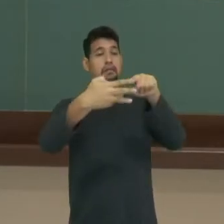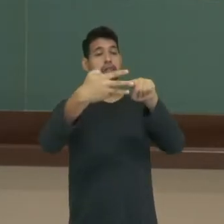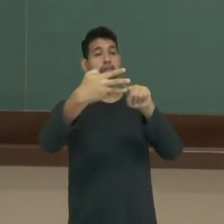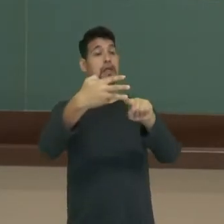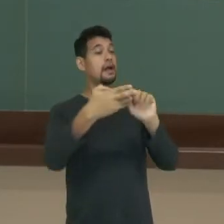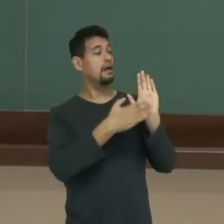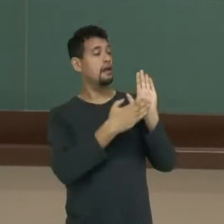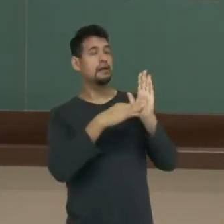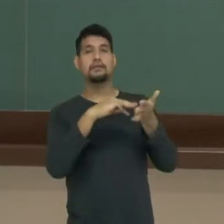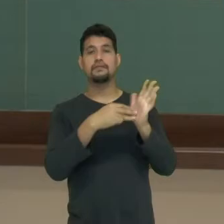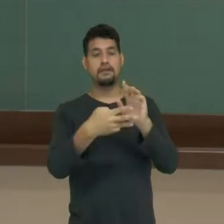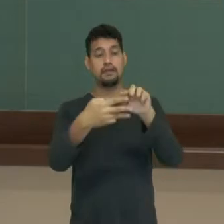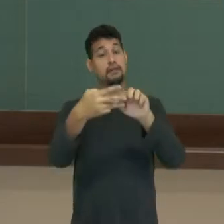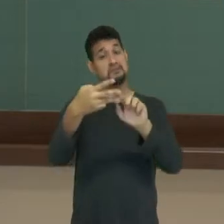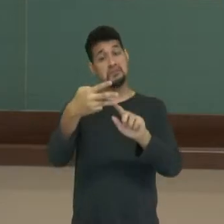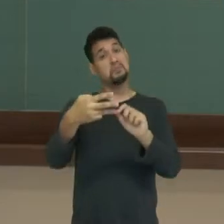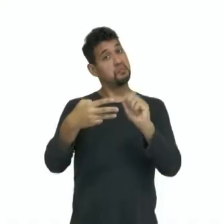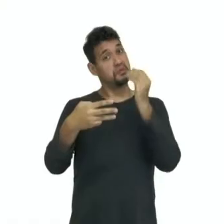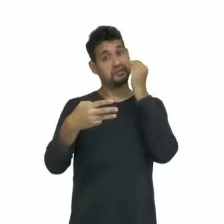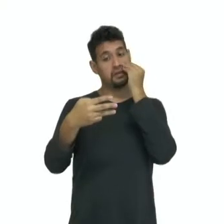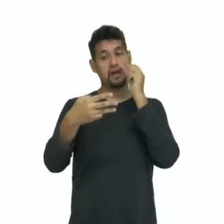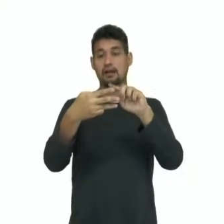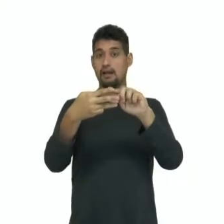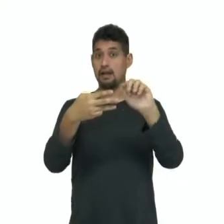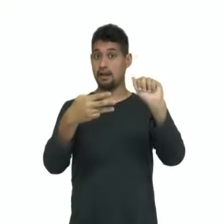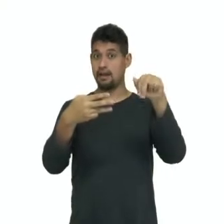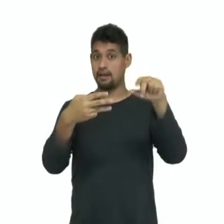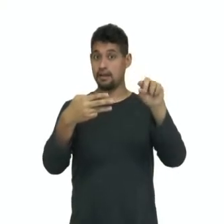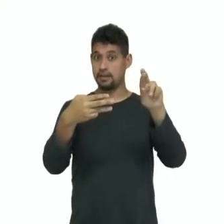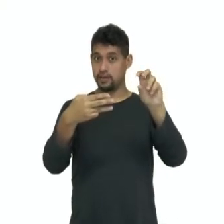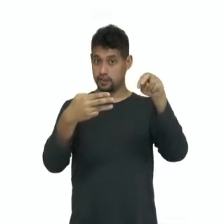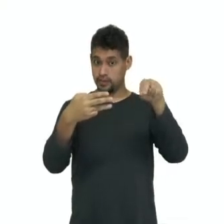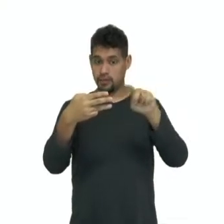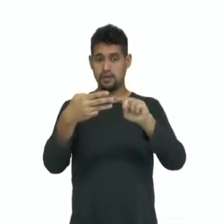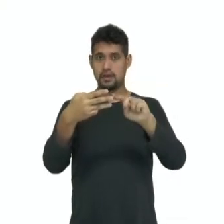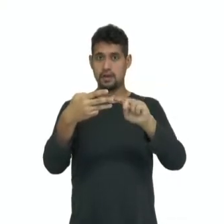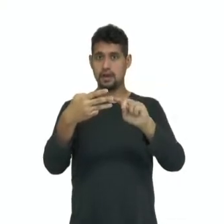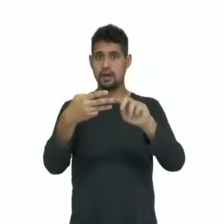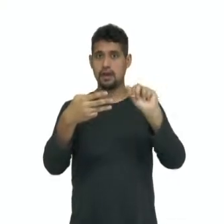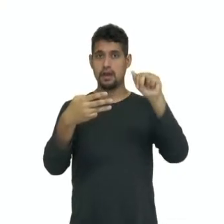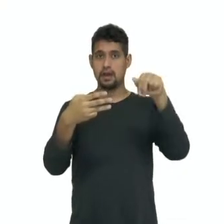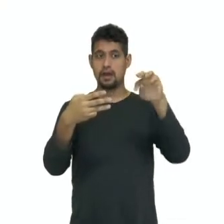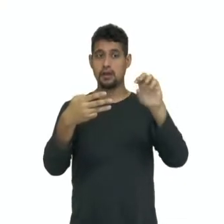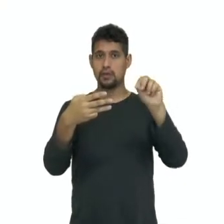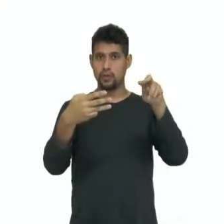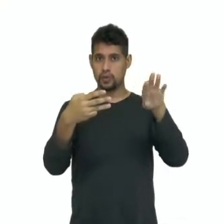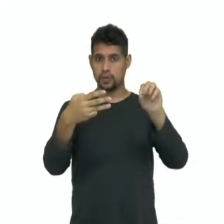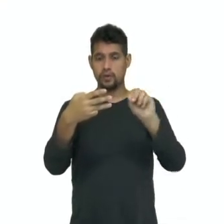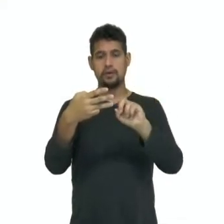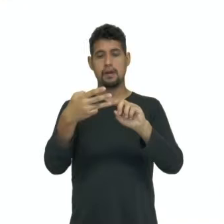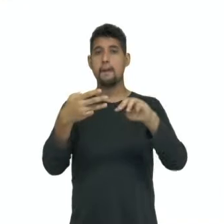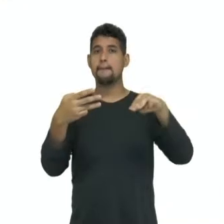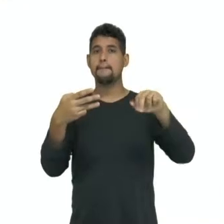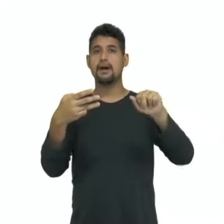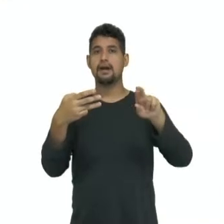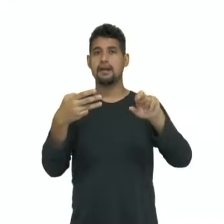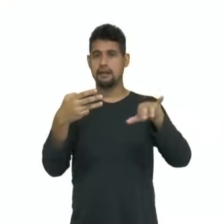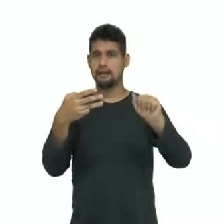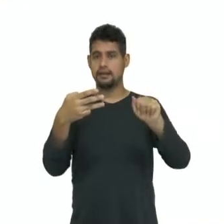que são 3 possibilidades. O Anderson, o Antônio Carlos e a Mariana. Aí nós temos